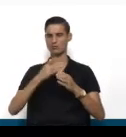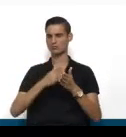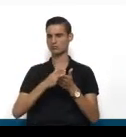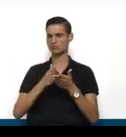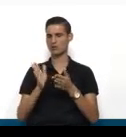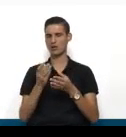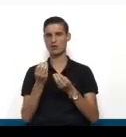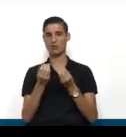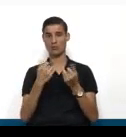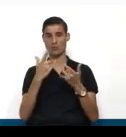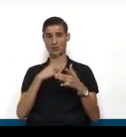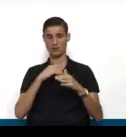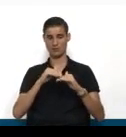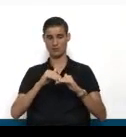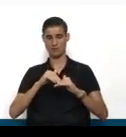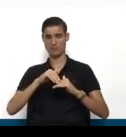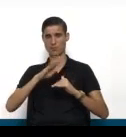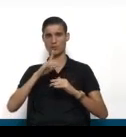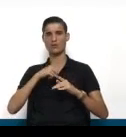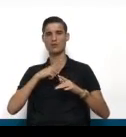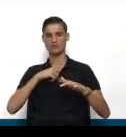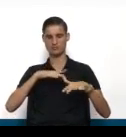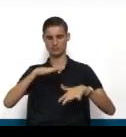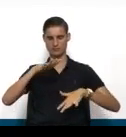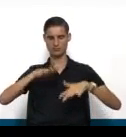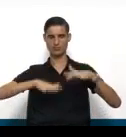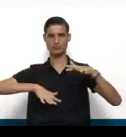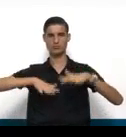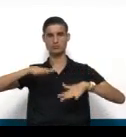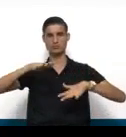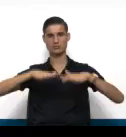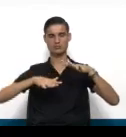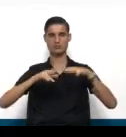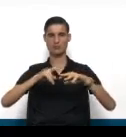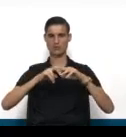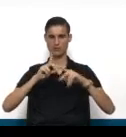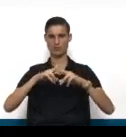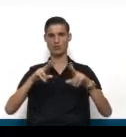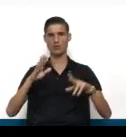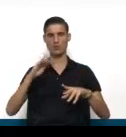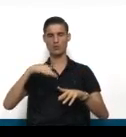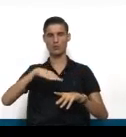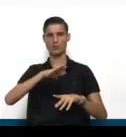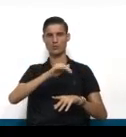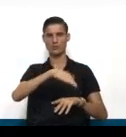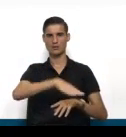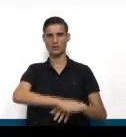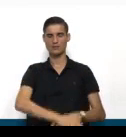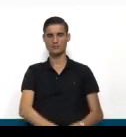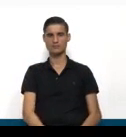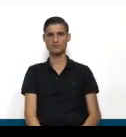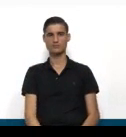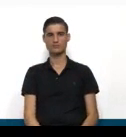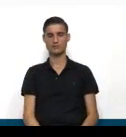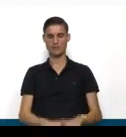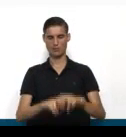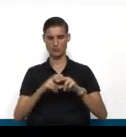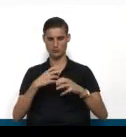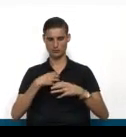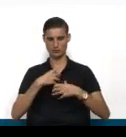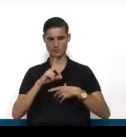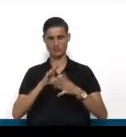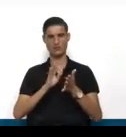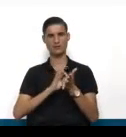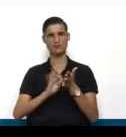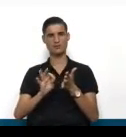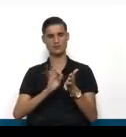ele puxa, ele faz, então, um movimento ondulatório, que é o que nós temos aqui. Então, a solução, neste caso, descreve